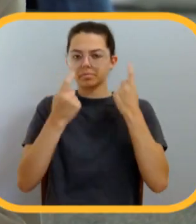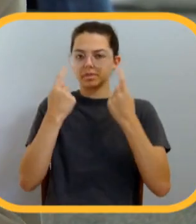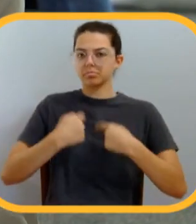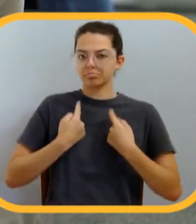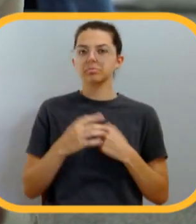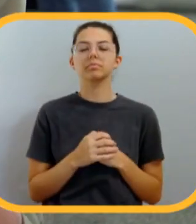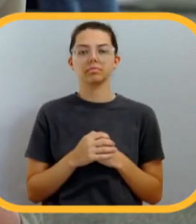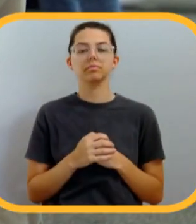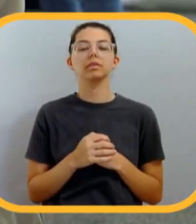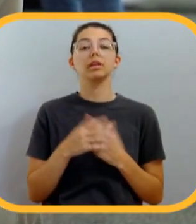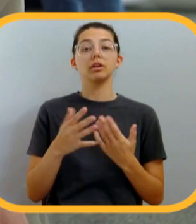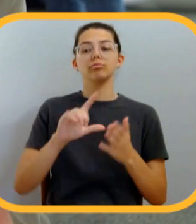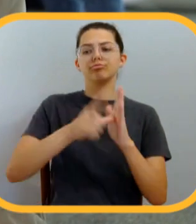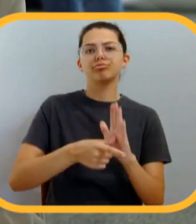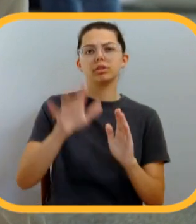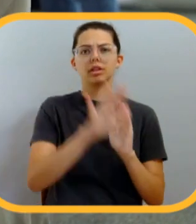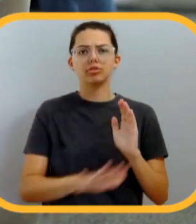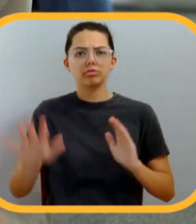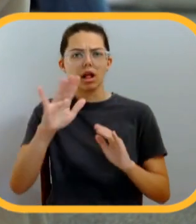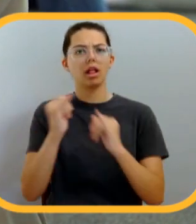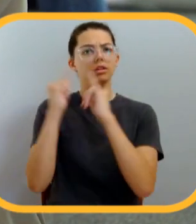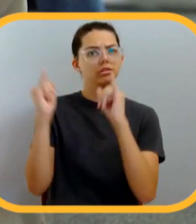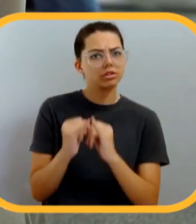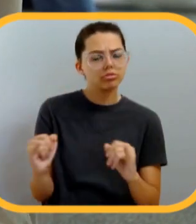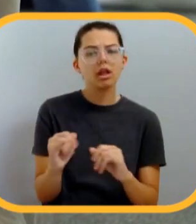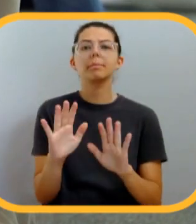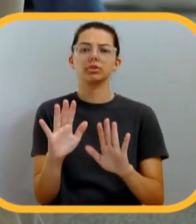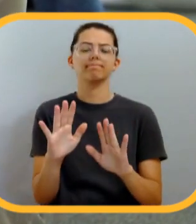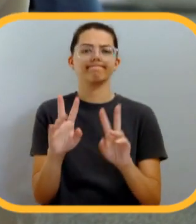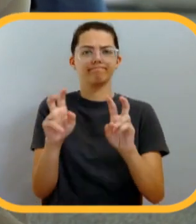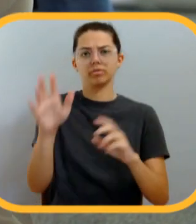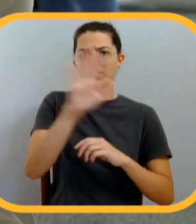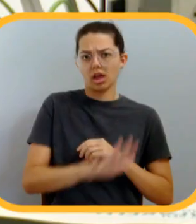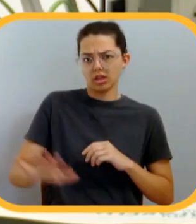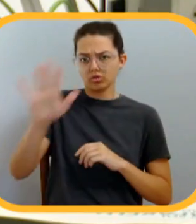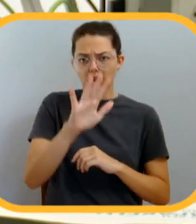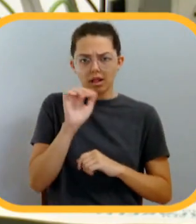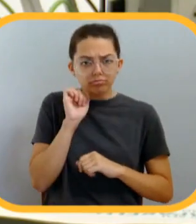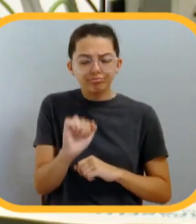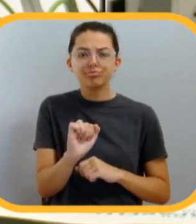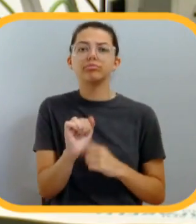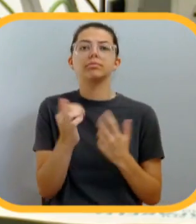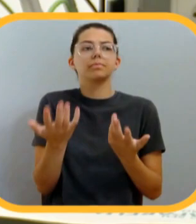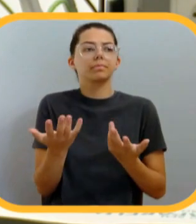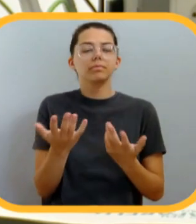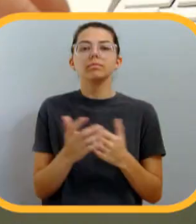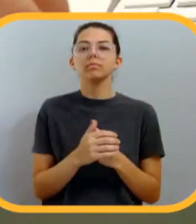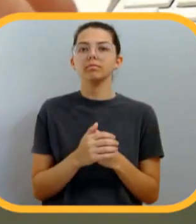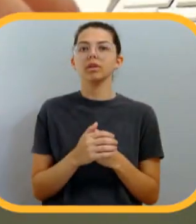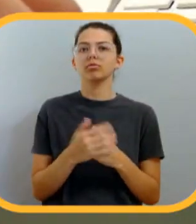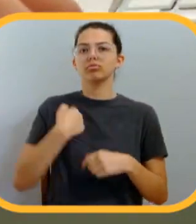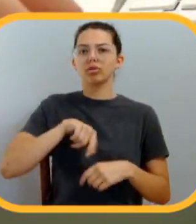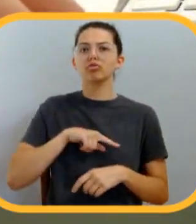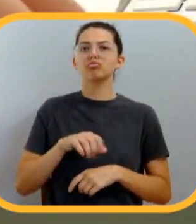projetos que estão a ser desenvolvidos a nível nacional, internacional, mas falando no plano nacional, vão